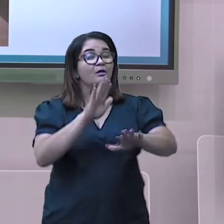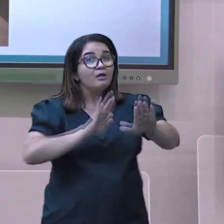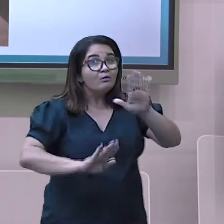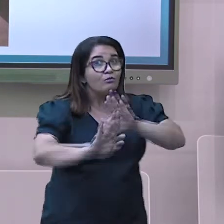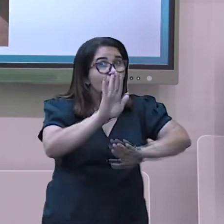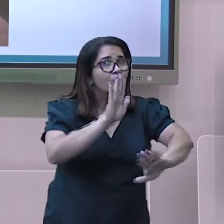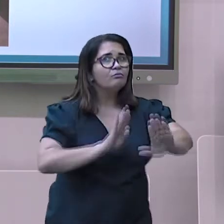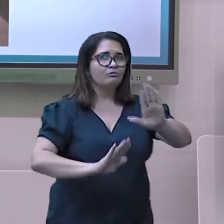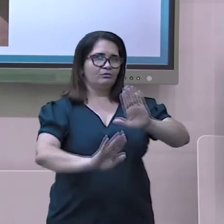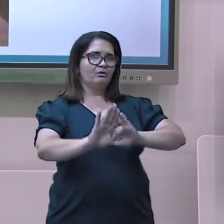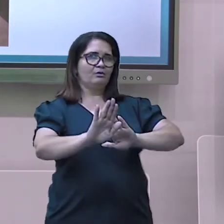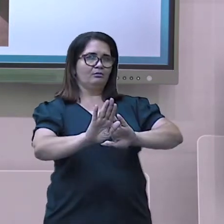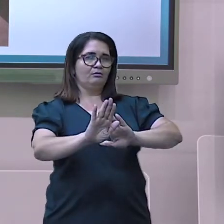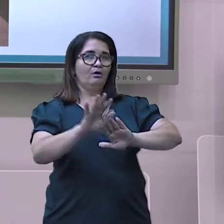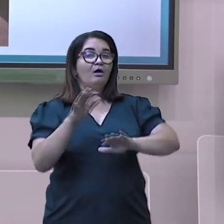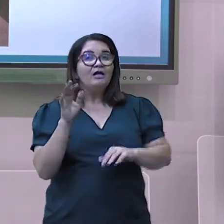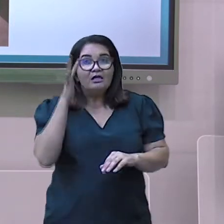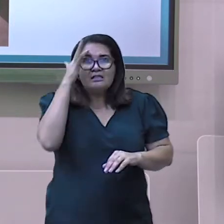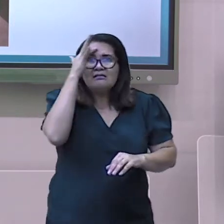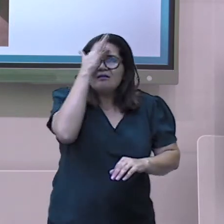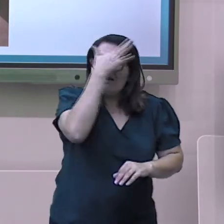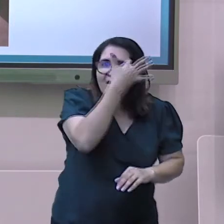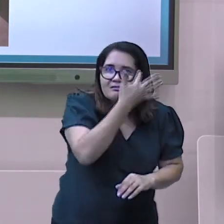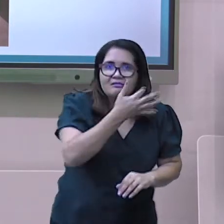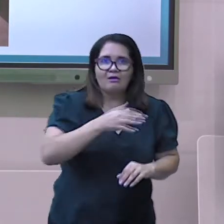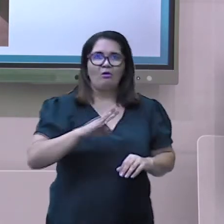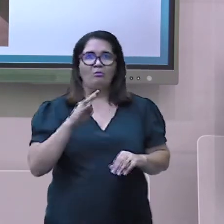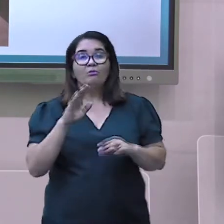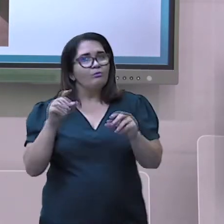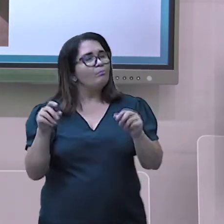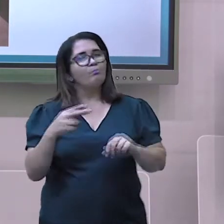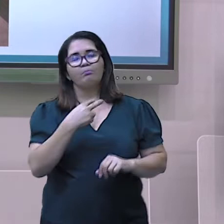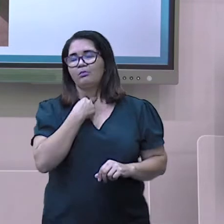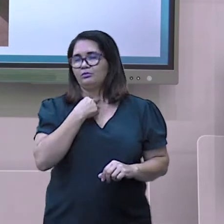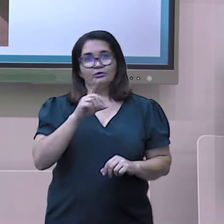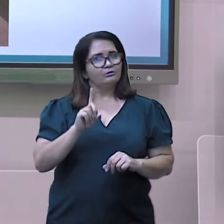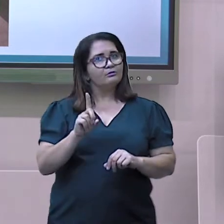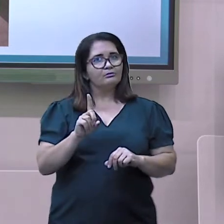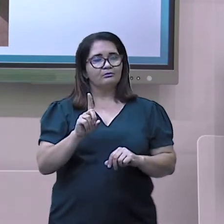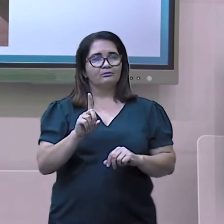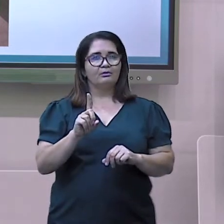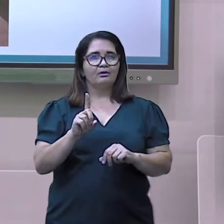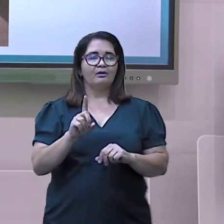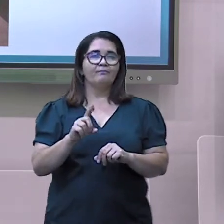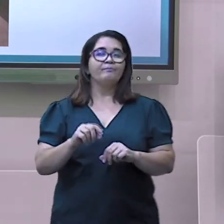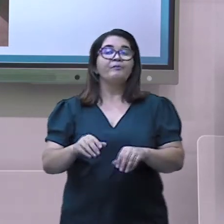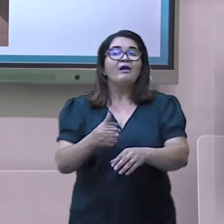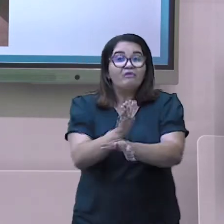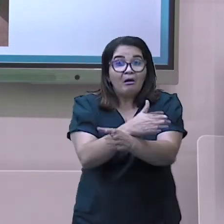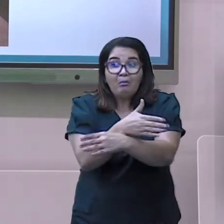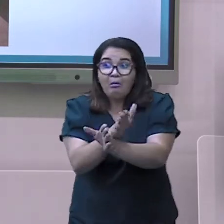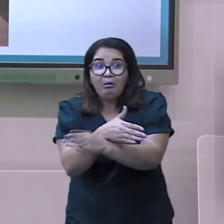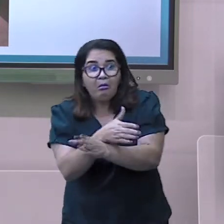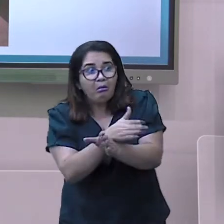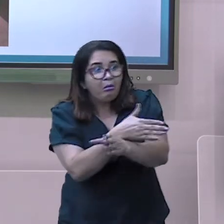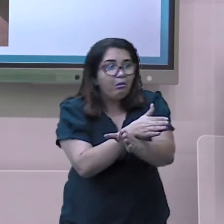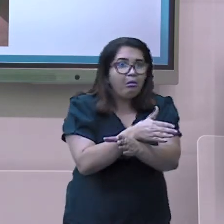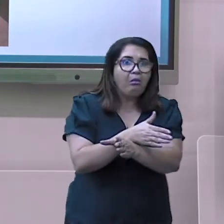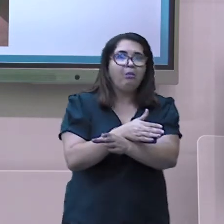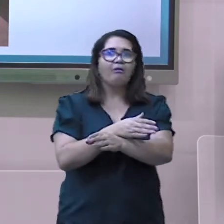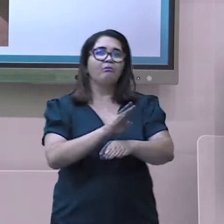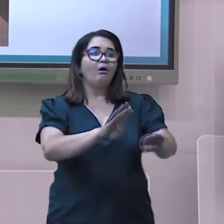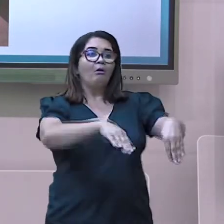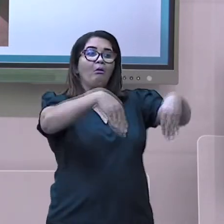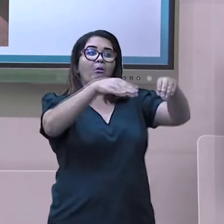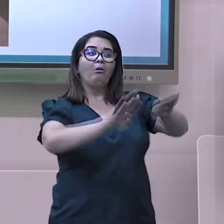você é acostumado, tá? E aí você vai sem se despreocupar com esse tapete que